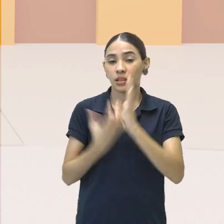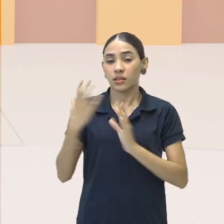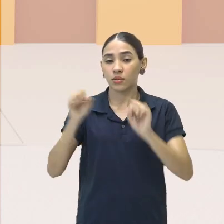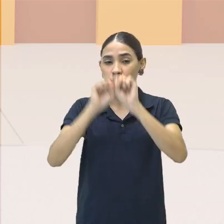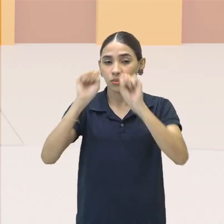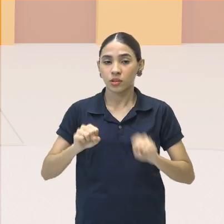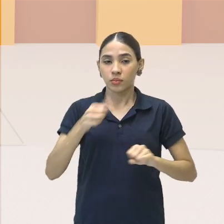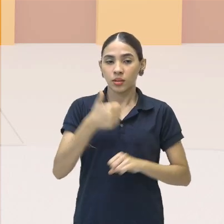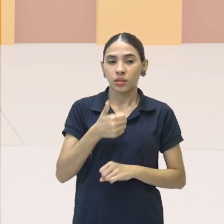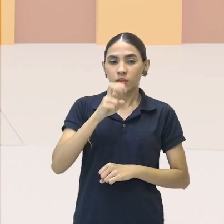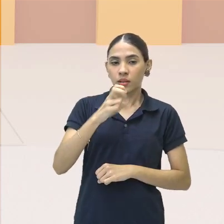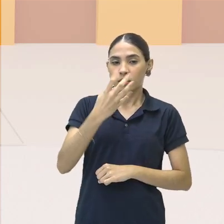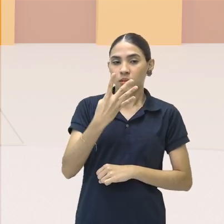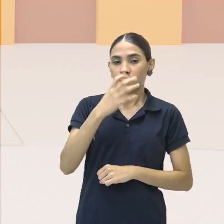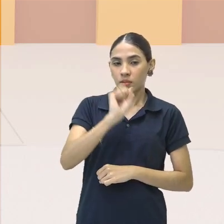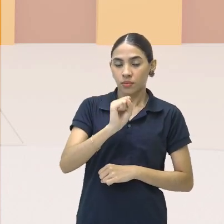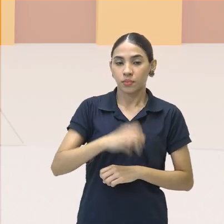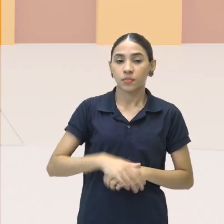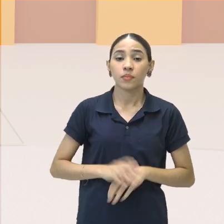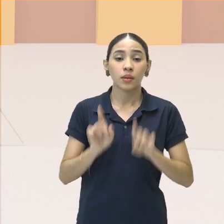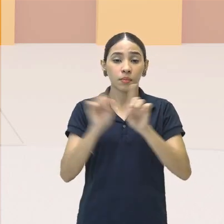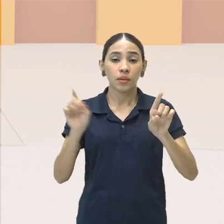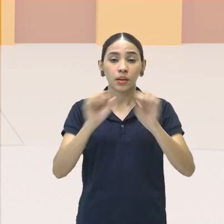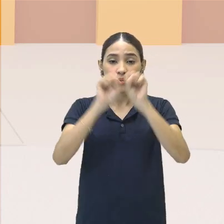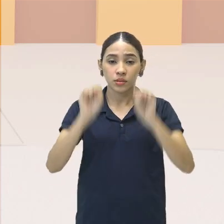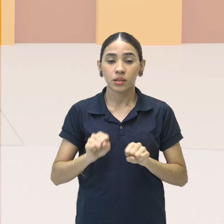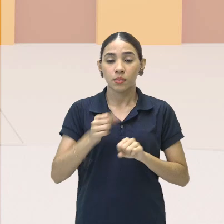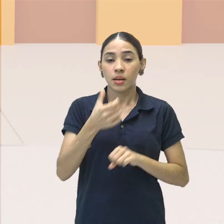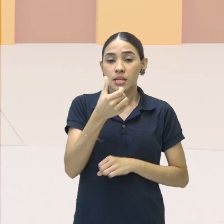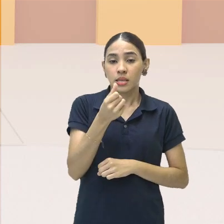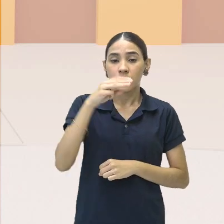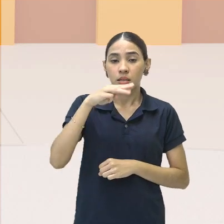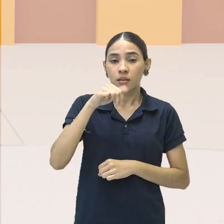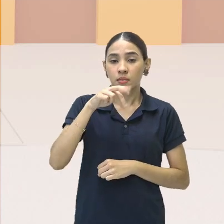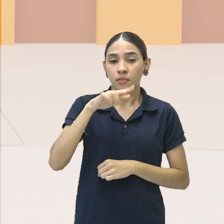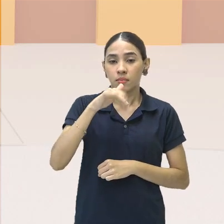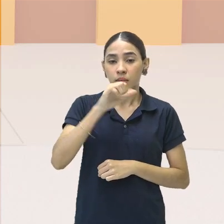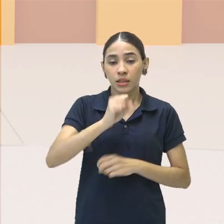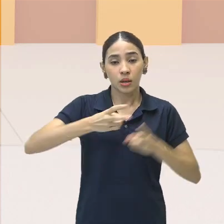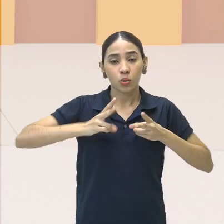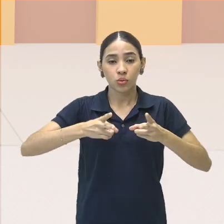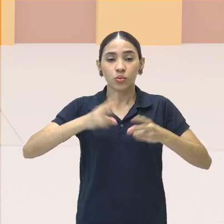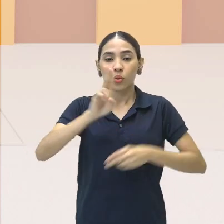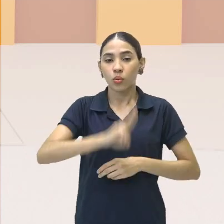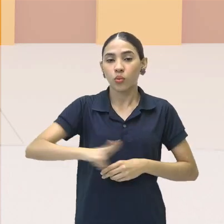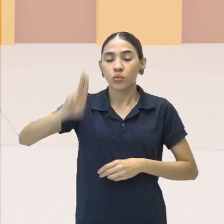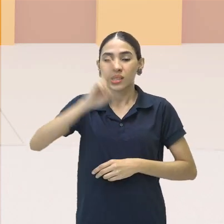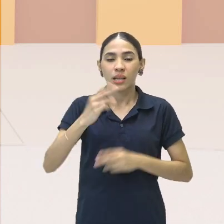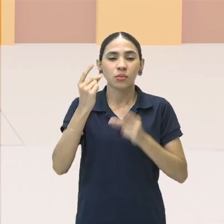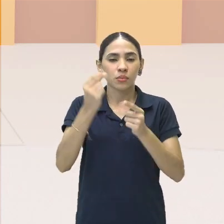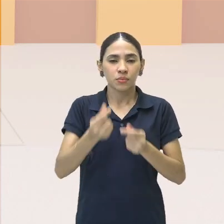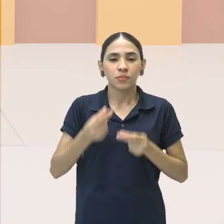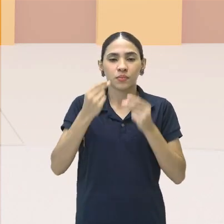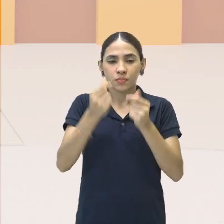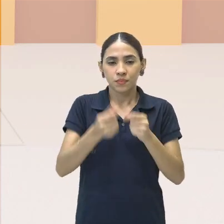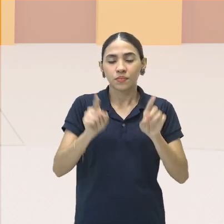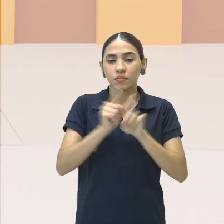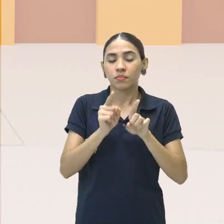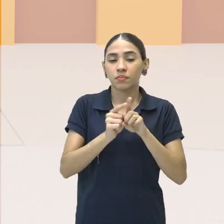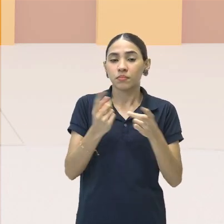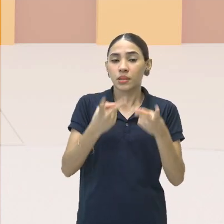em 1548. Mas o sistema de Sesmaria continuou sendo usado por séculos. E também